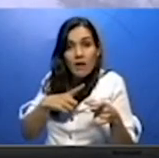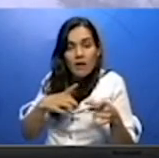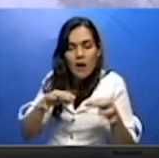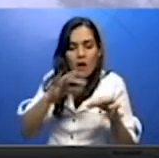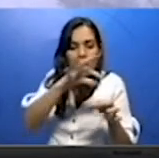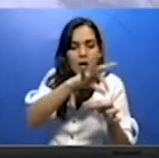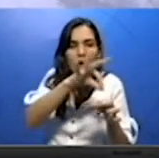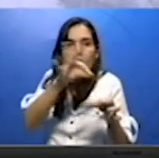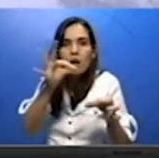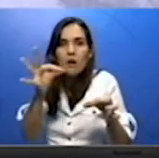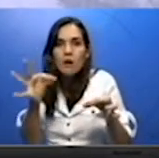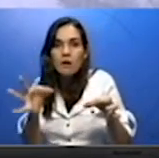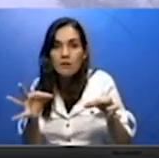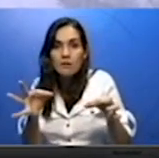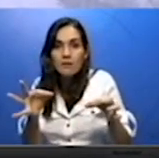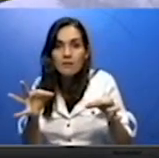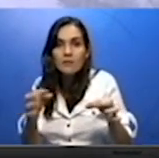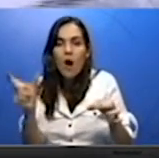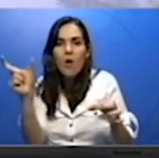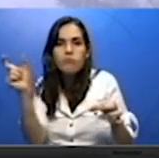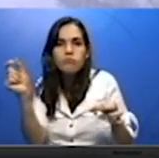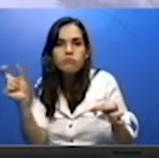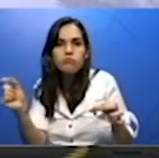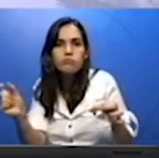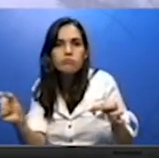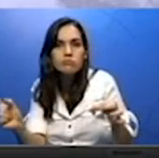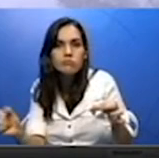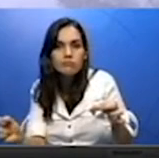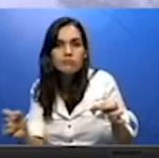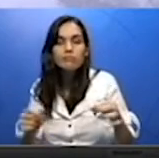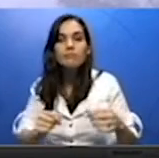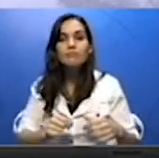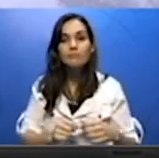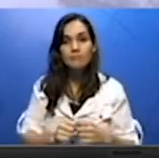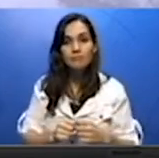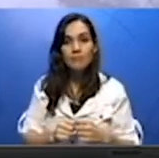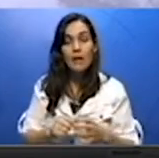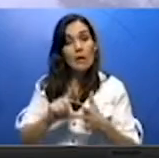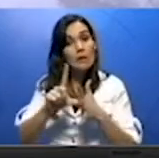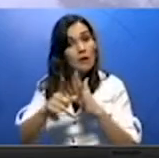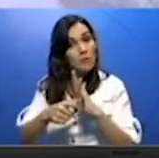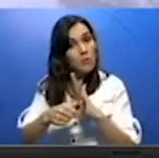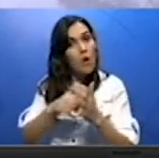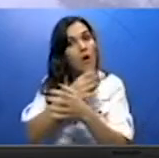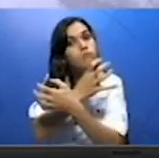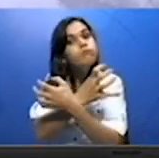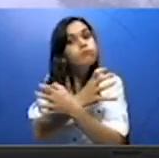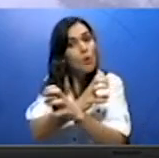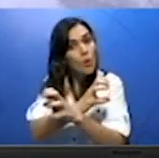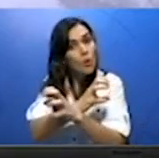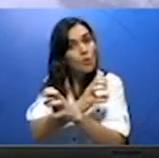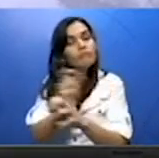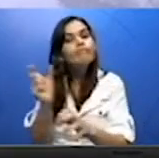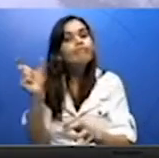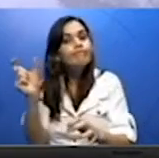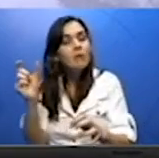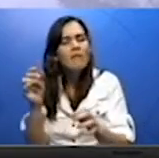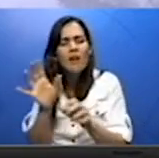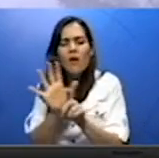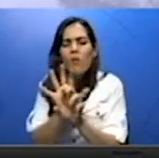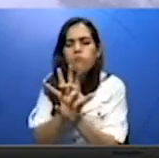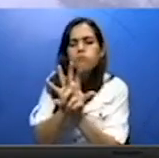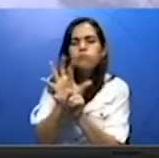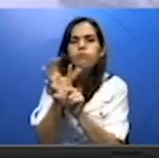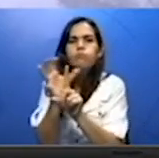abaixo da medula espinhal que ao longo do desenvolvimento ela vai formar um osso que é a coluna vertebral que vai envolver